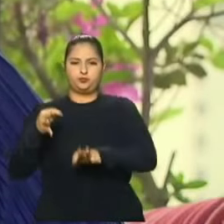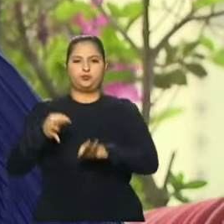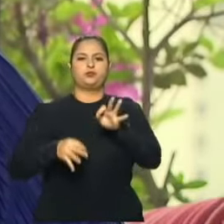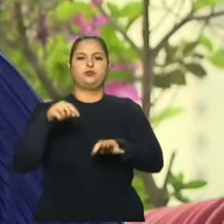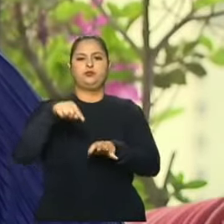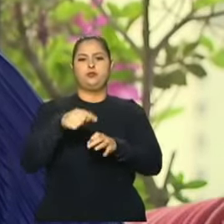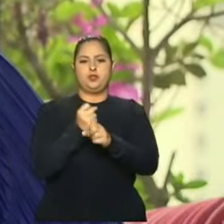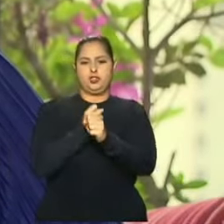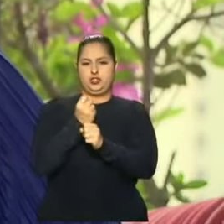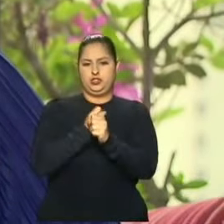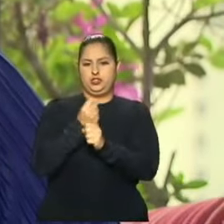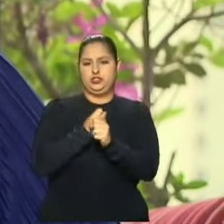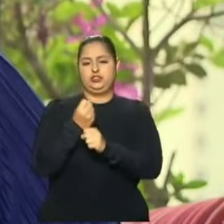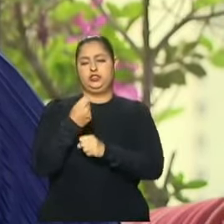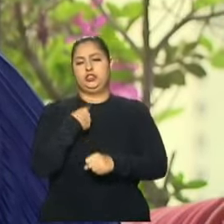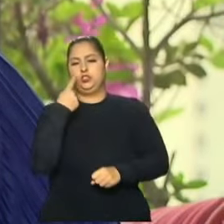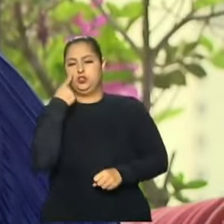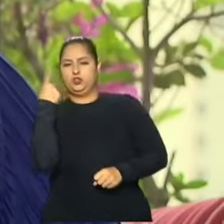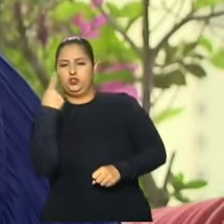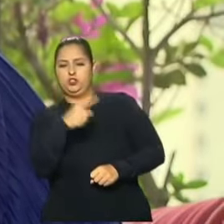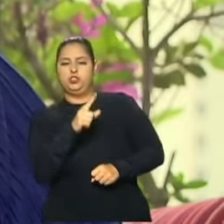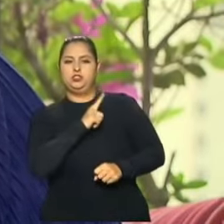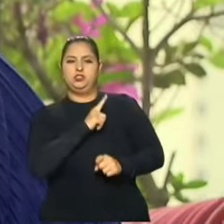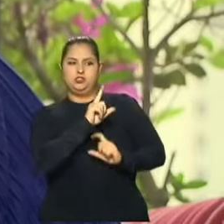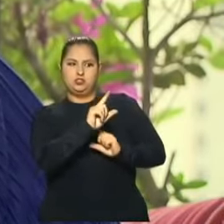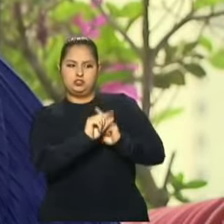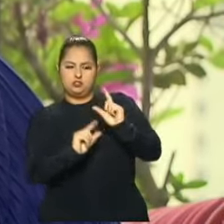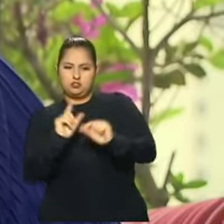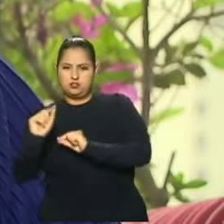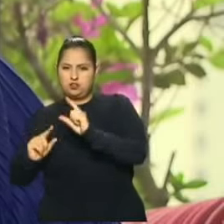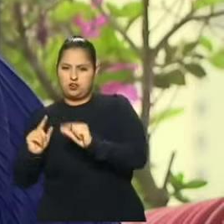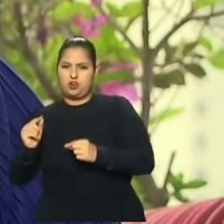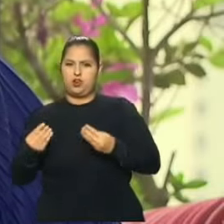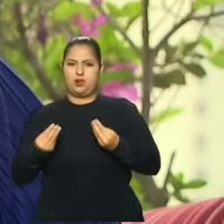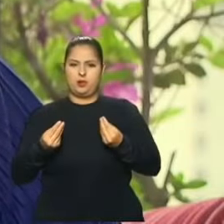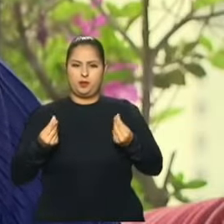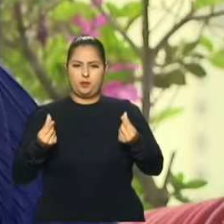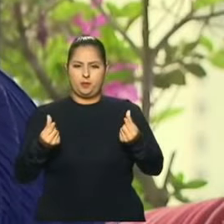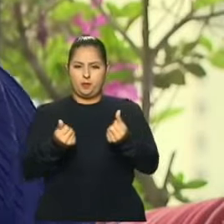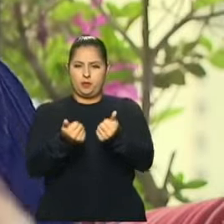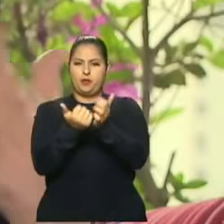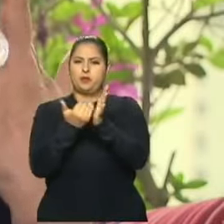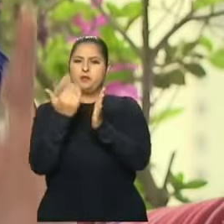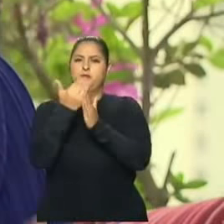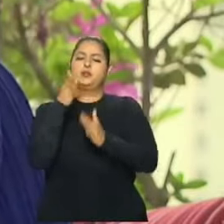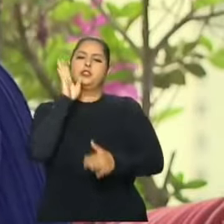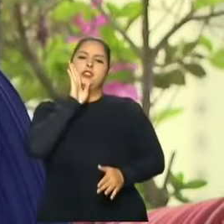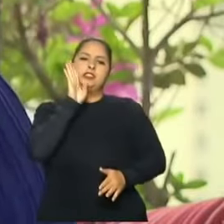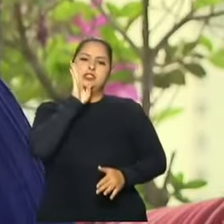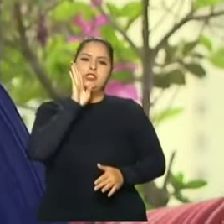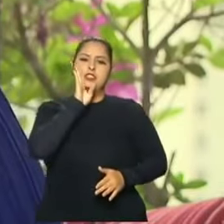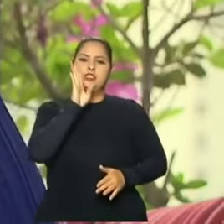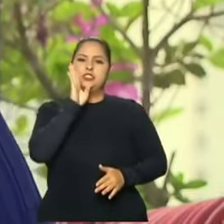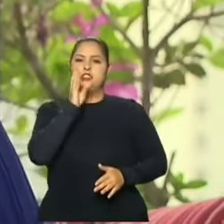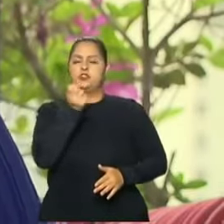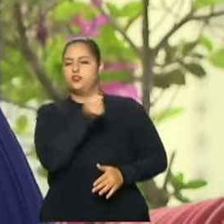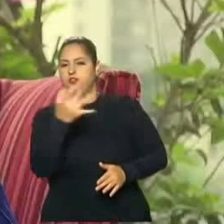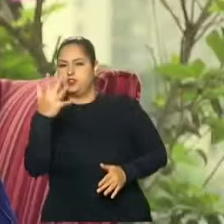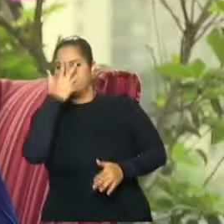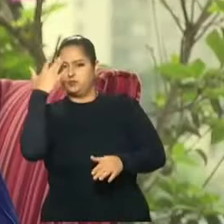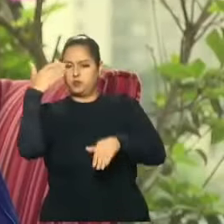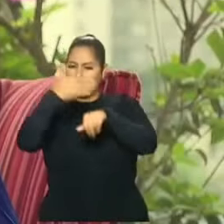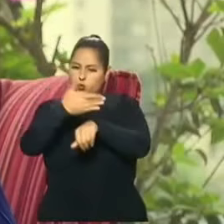Esse ano eu vi que teve uma seleção muito legal e teve muitos inscritos,